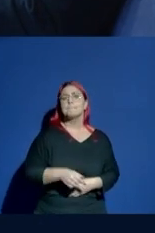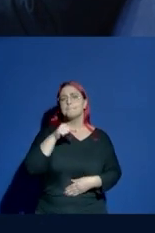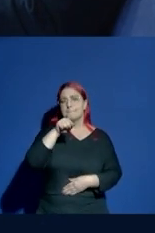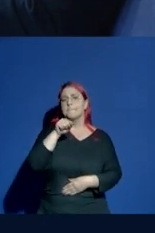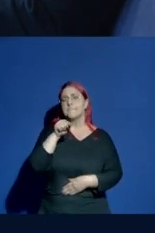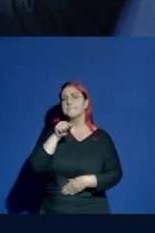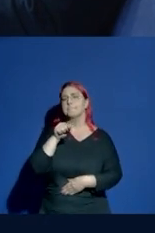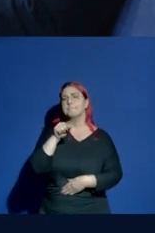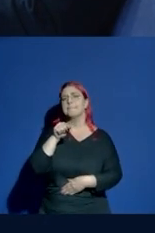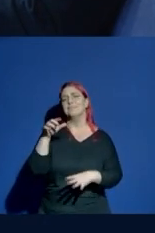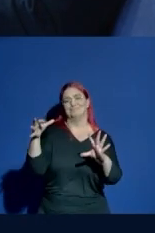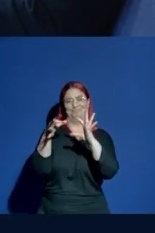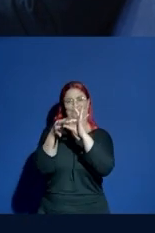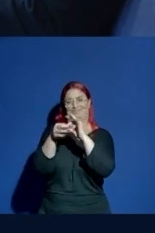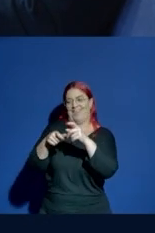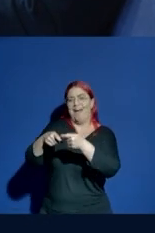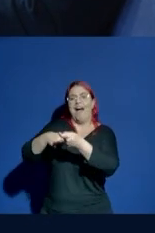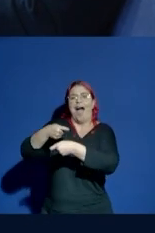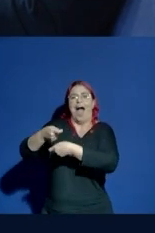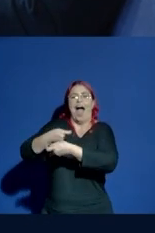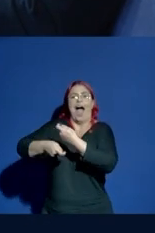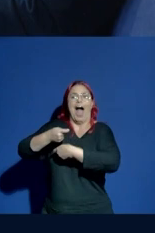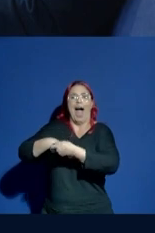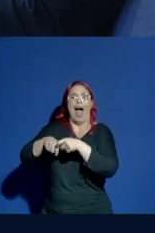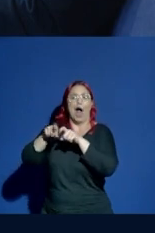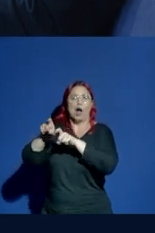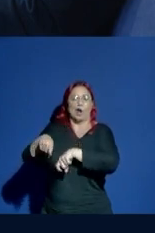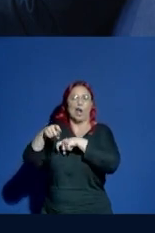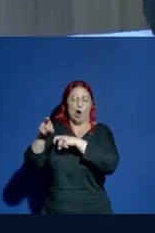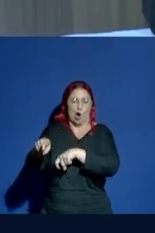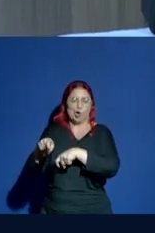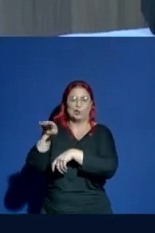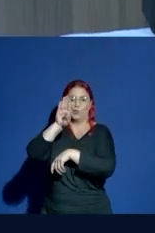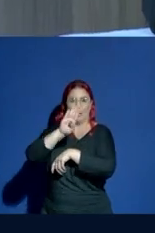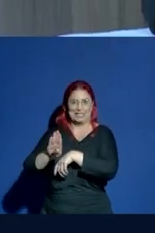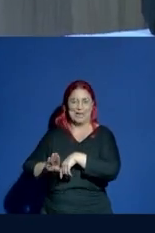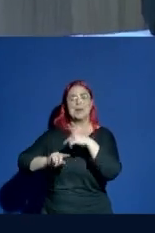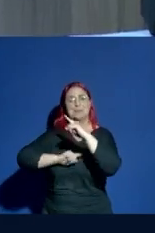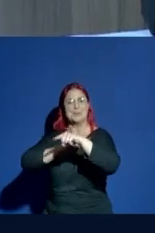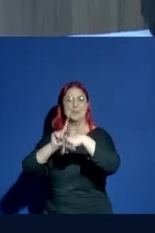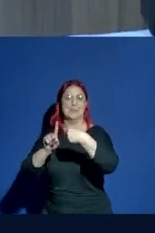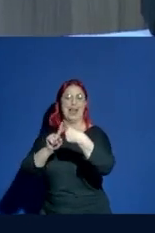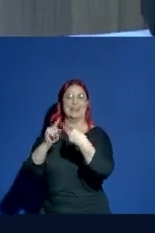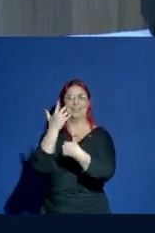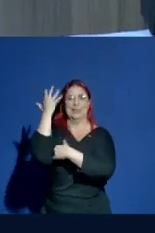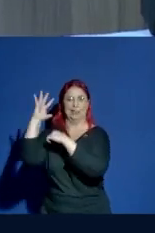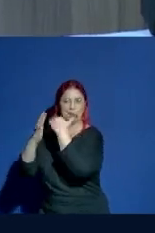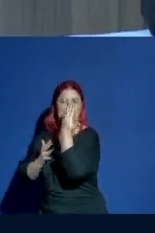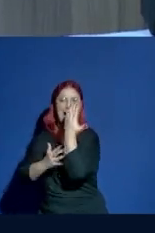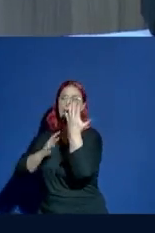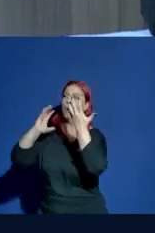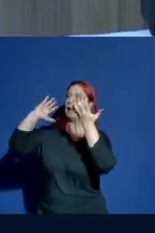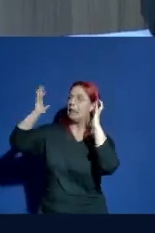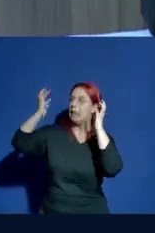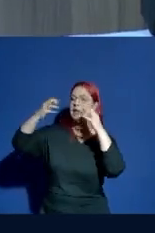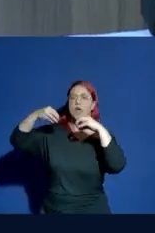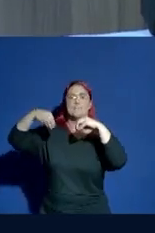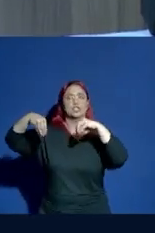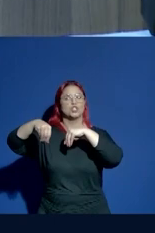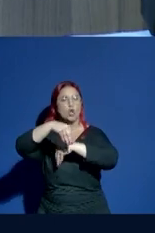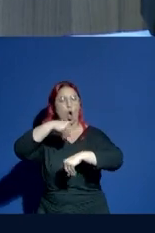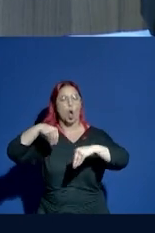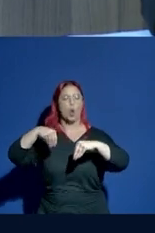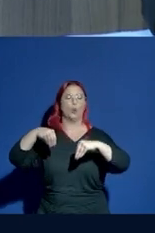correlação de novo com agronegócio brasileiro e com as nossas potencialidades naturais o nosso clima com o nosso solo com a nossa